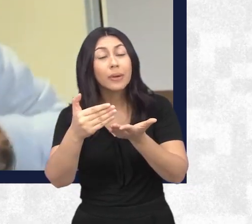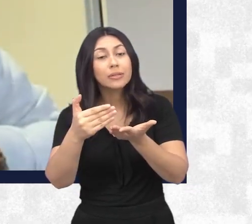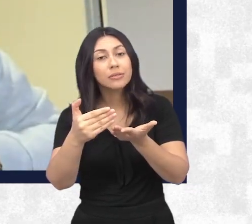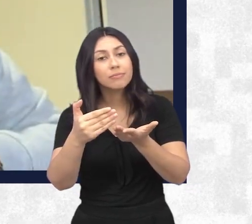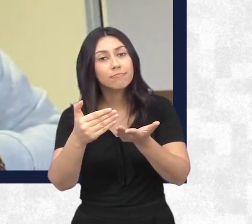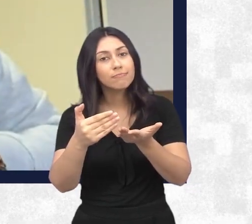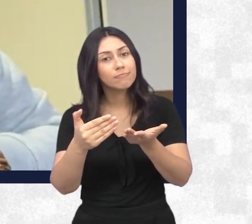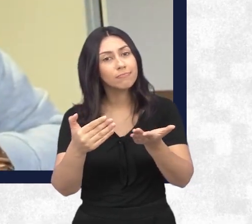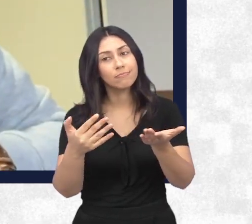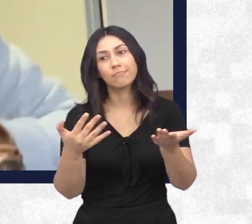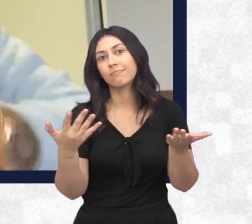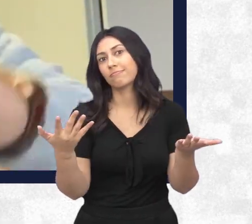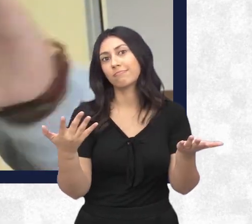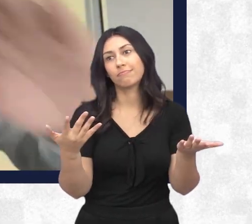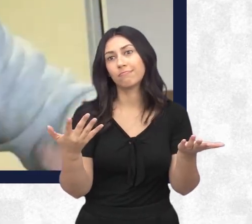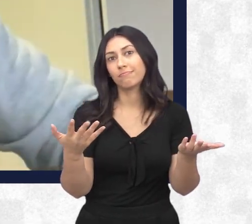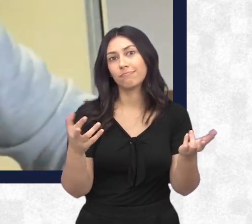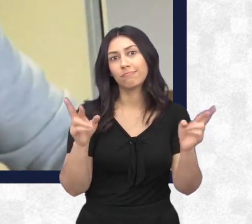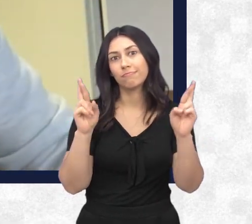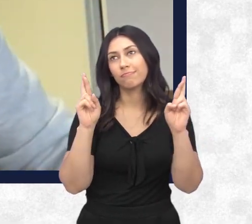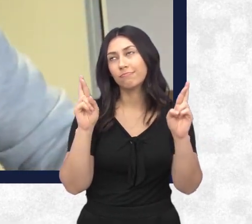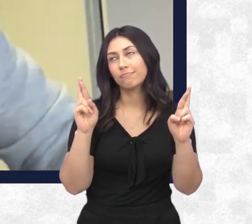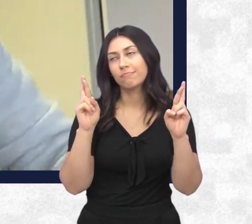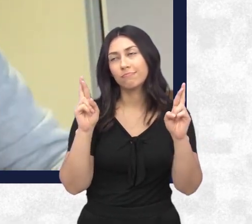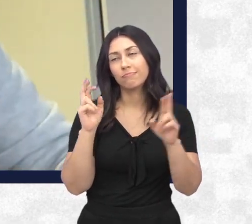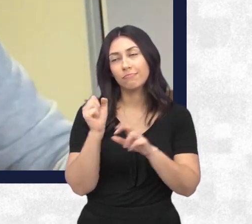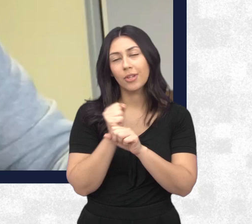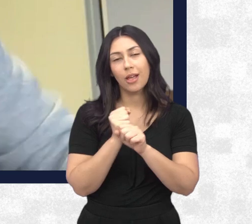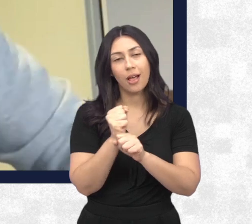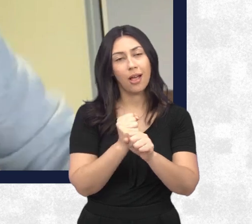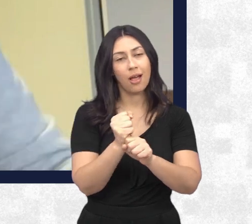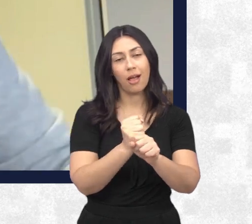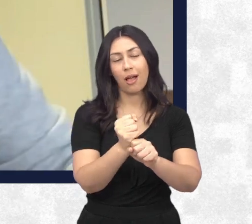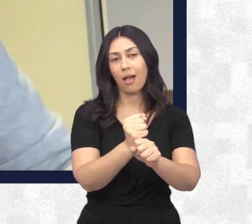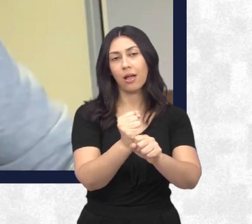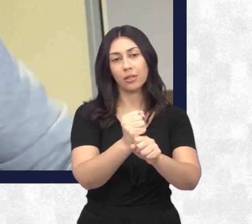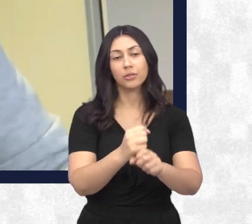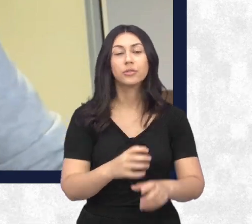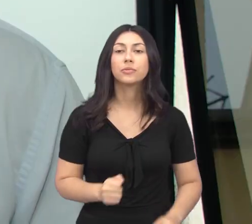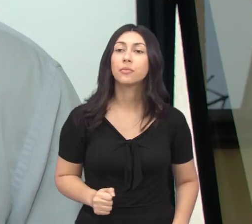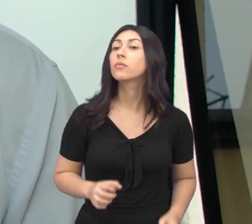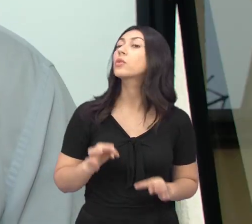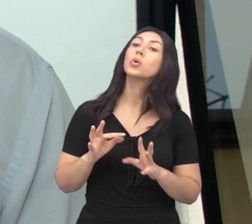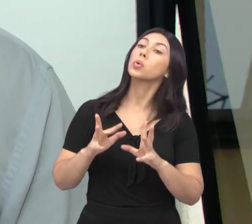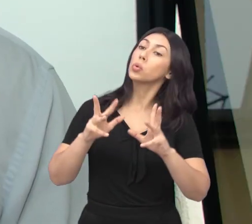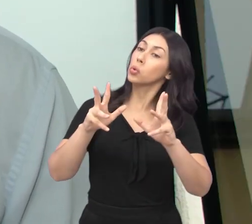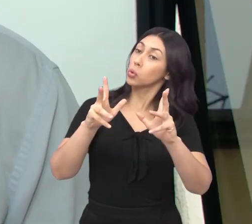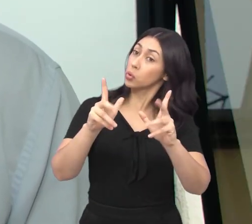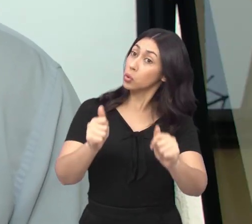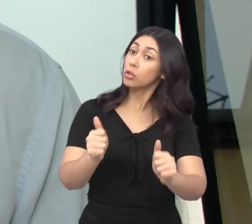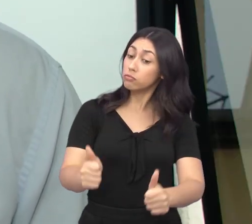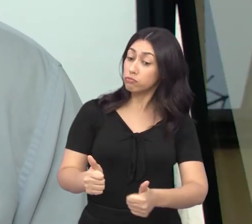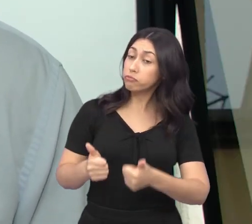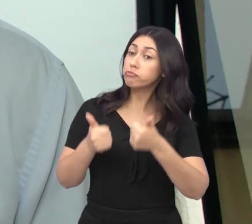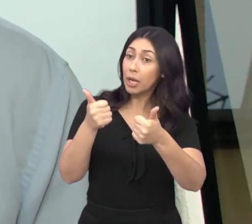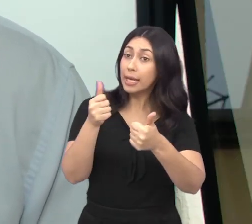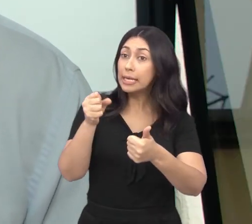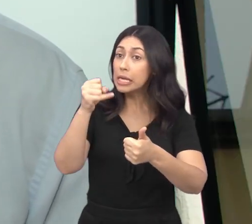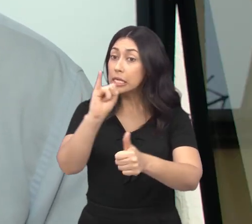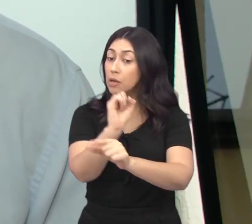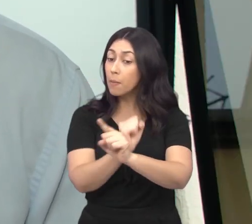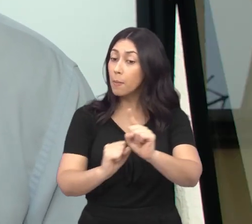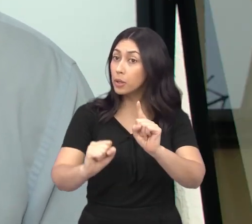para as pessoas, a gente vai esperar anos e anos e não vai ver isso acontecer. Todos ganham, né, com uma